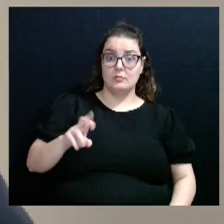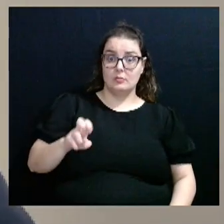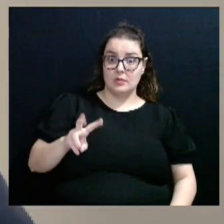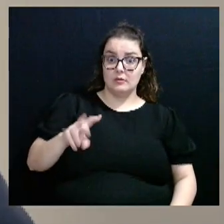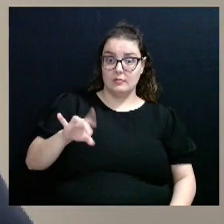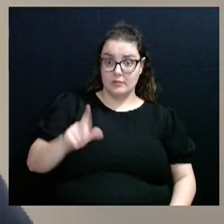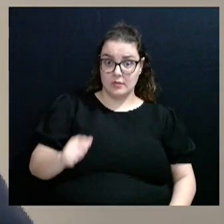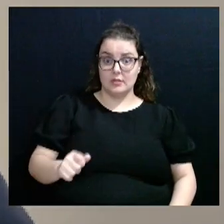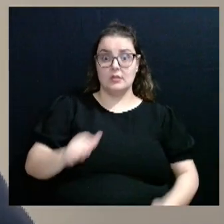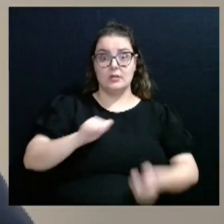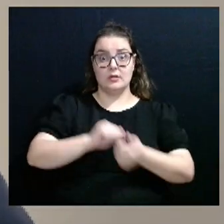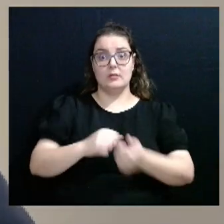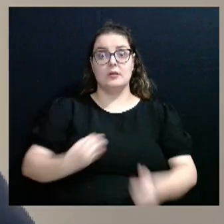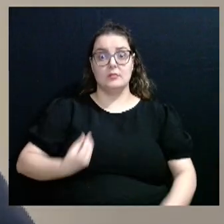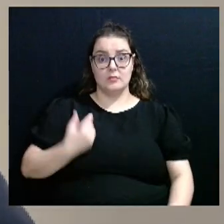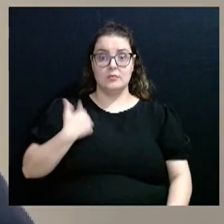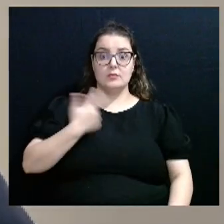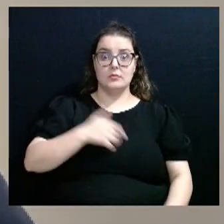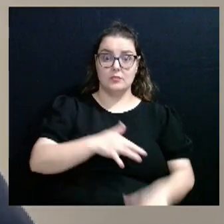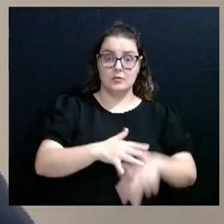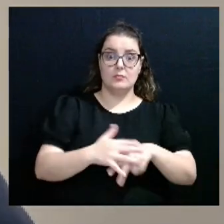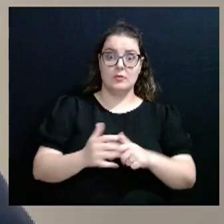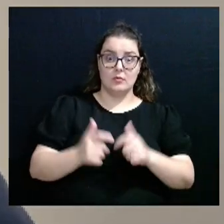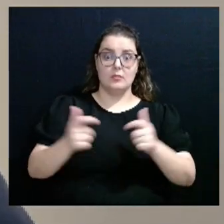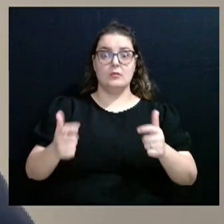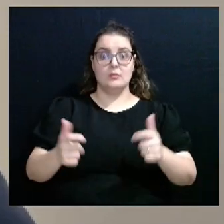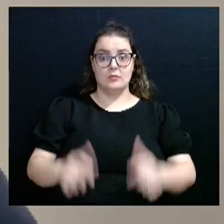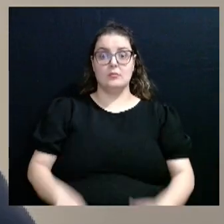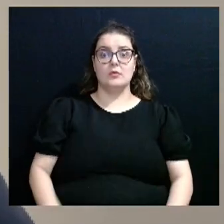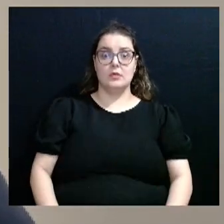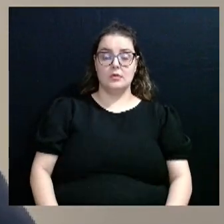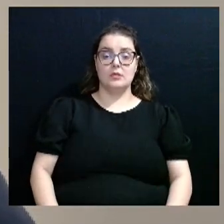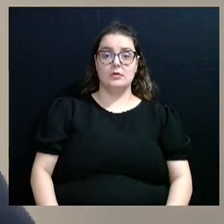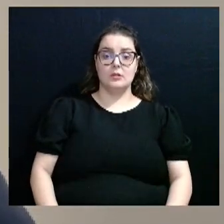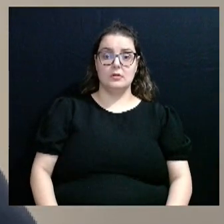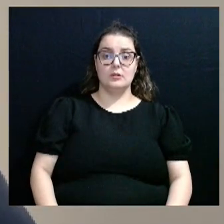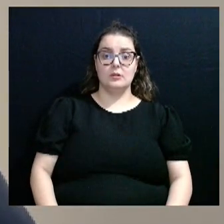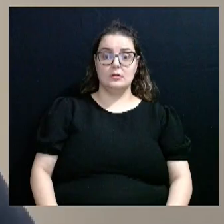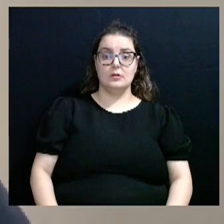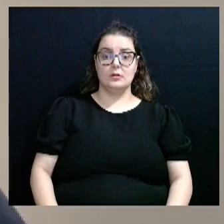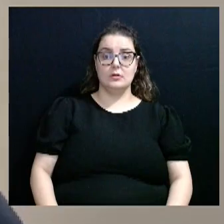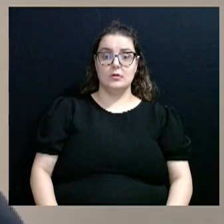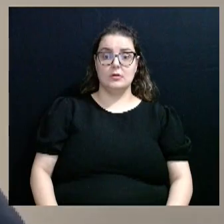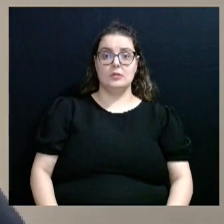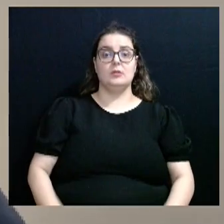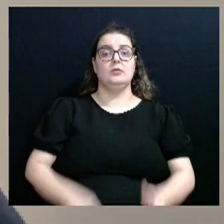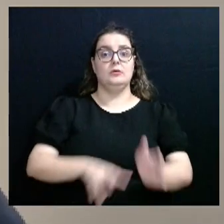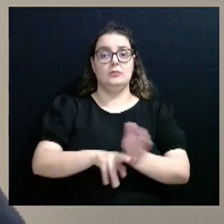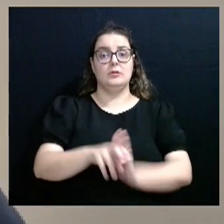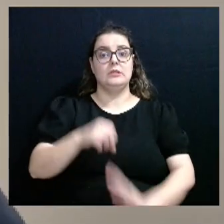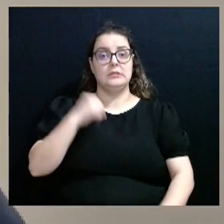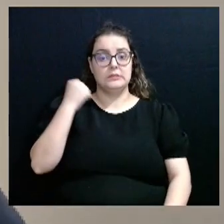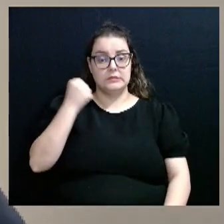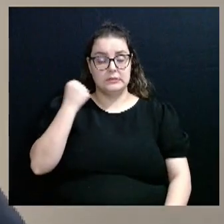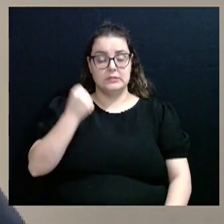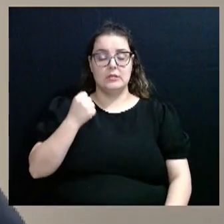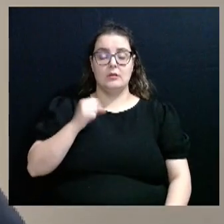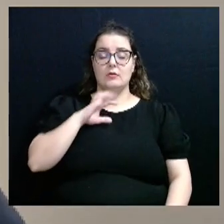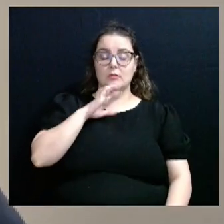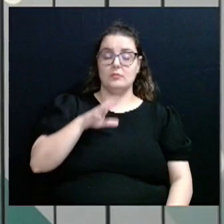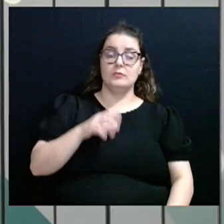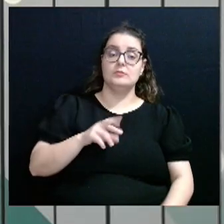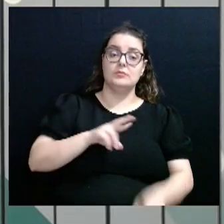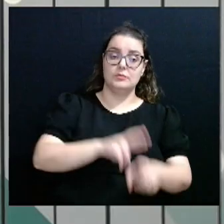aumentando, a despeito de um muito grave e terrível diagnóstico como esse de câncer. Excelente, doutor. A